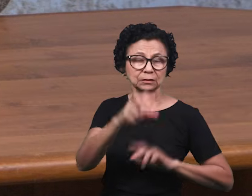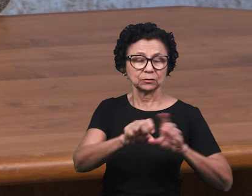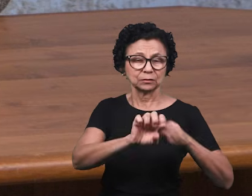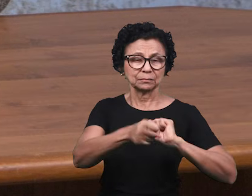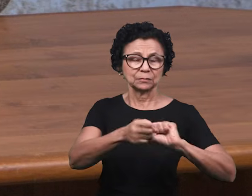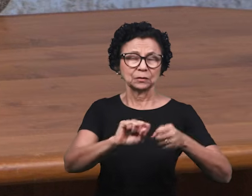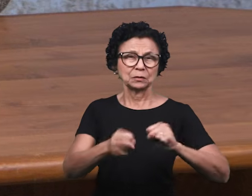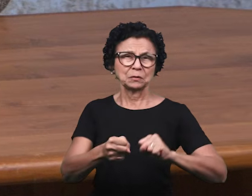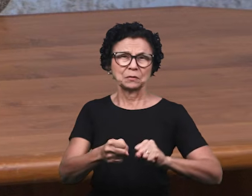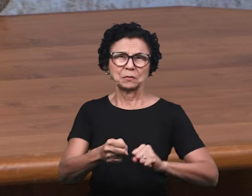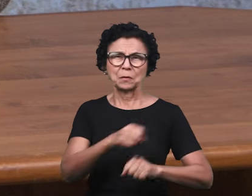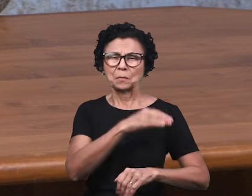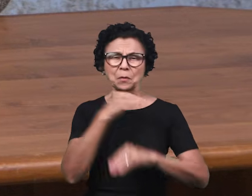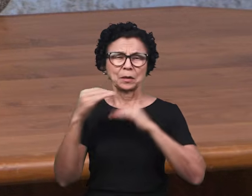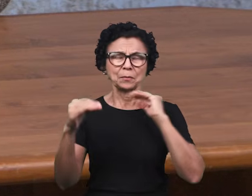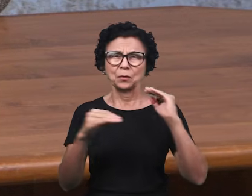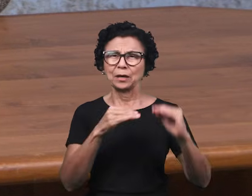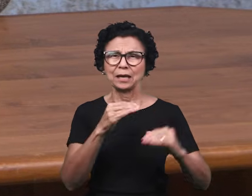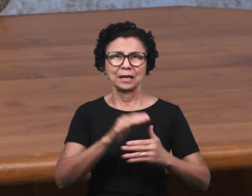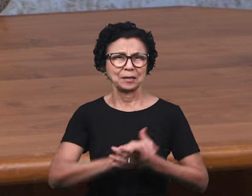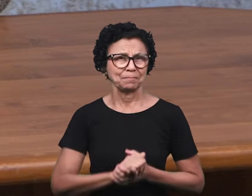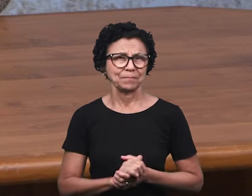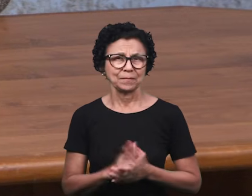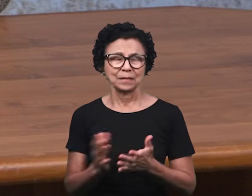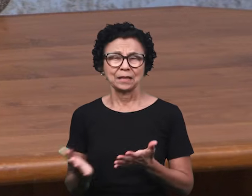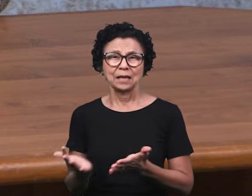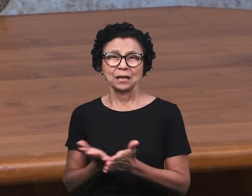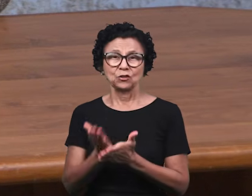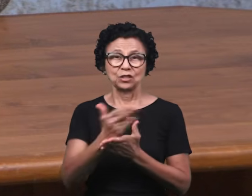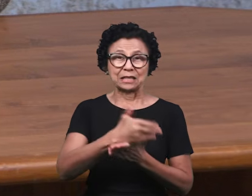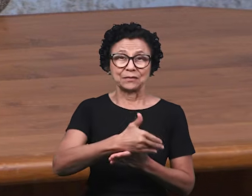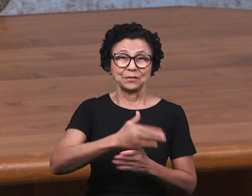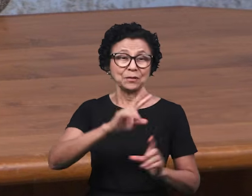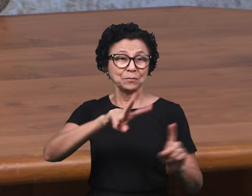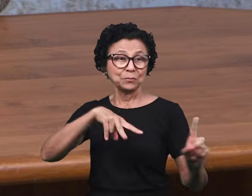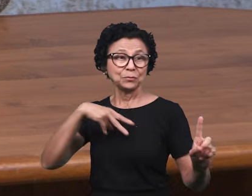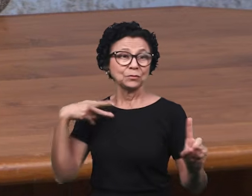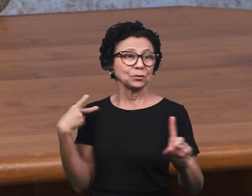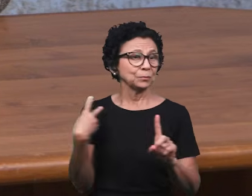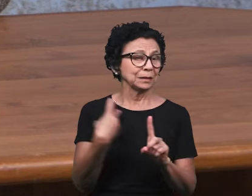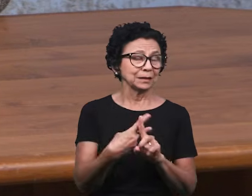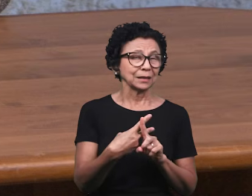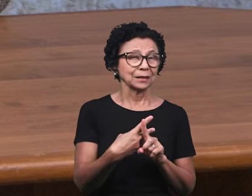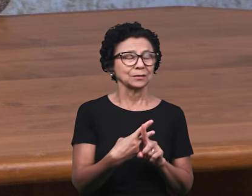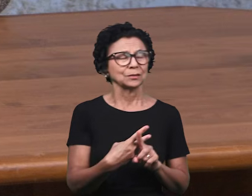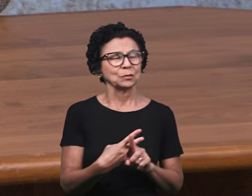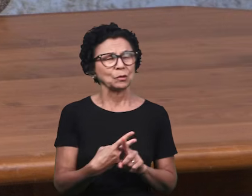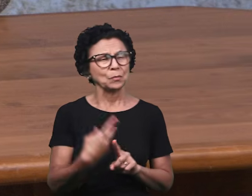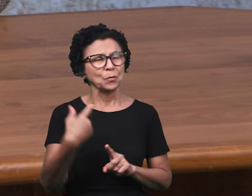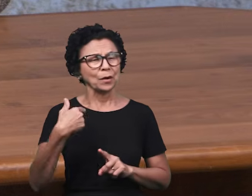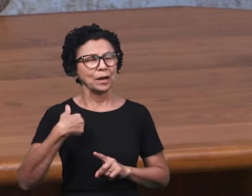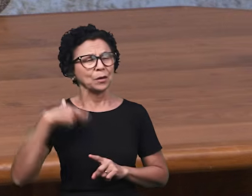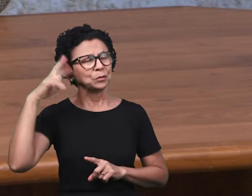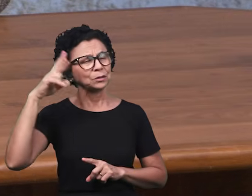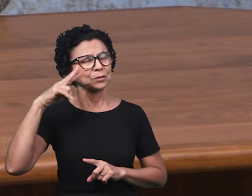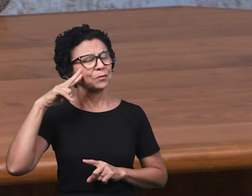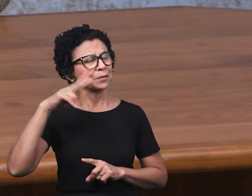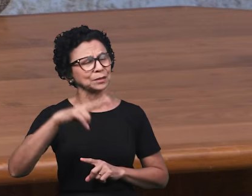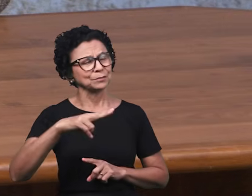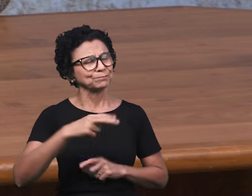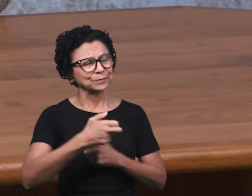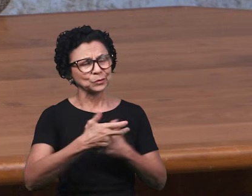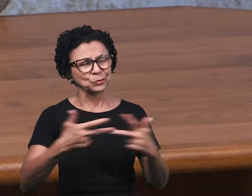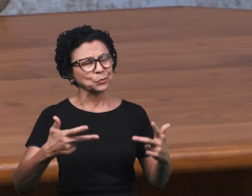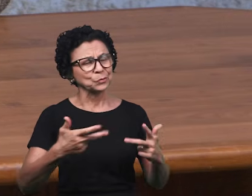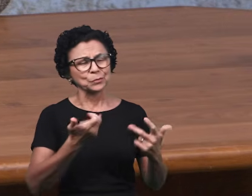suas apostasias. Como, vendo isto, te perdoaria? Teus filhos